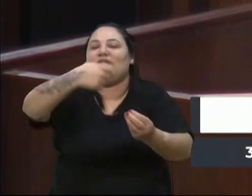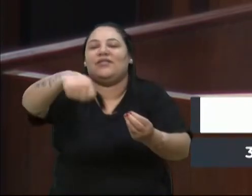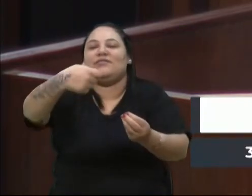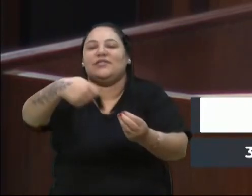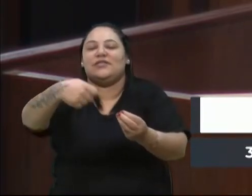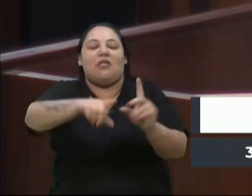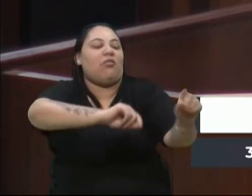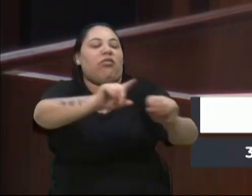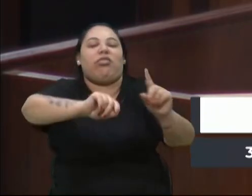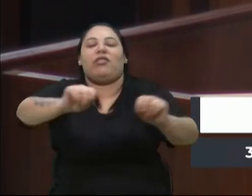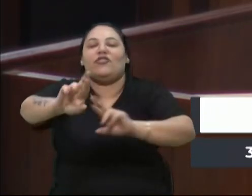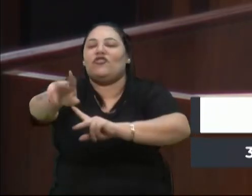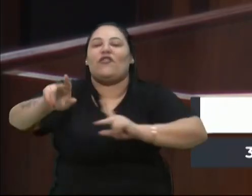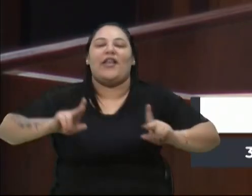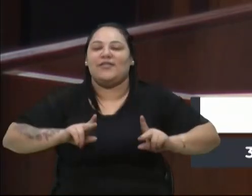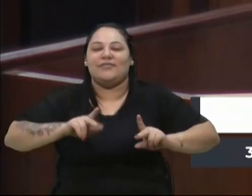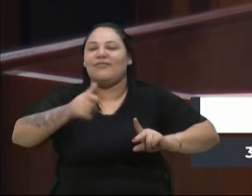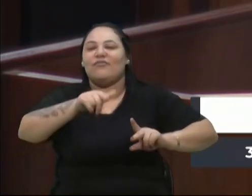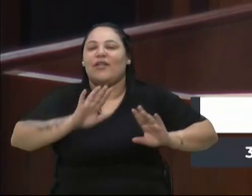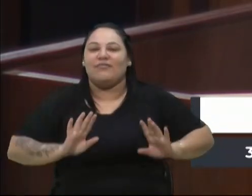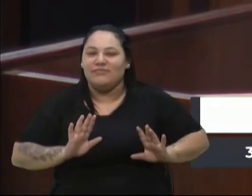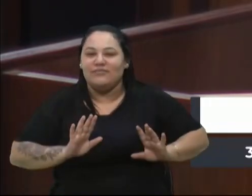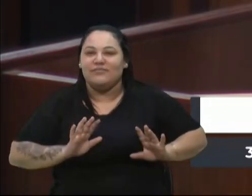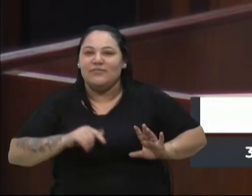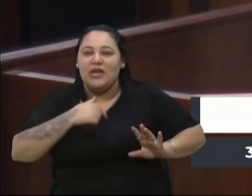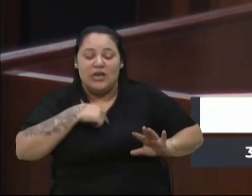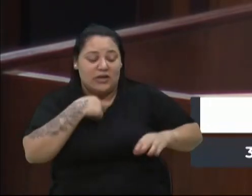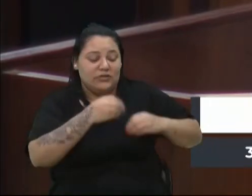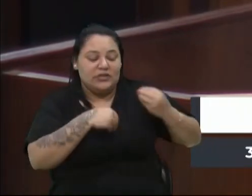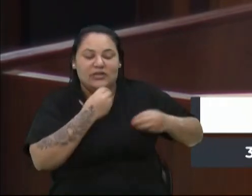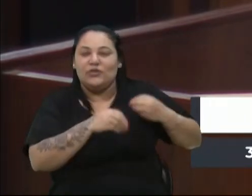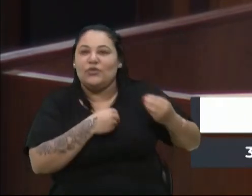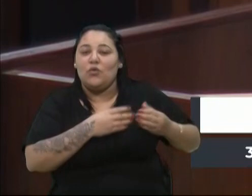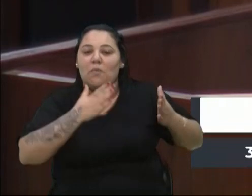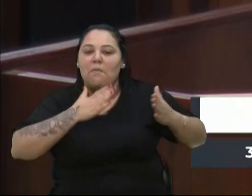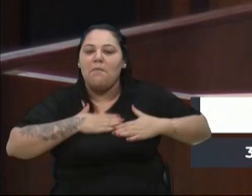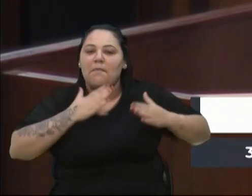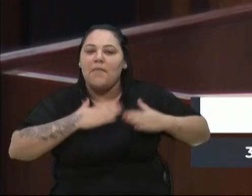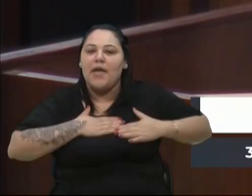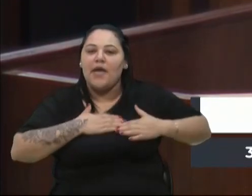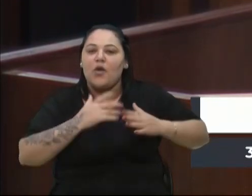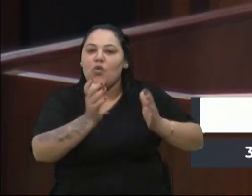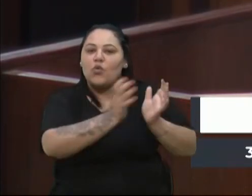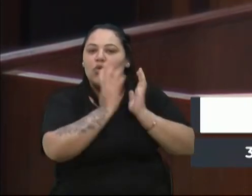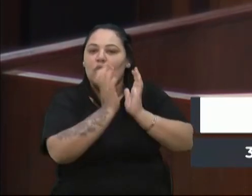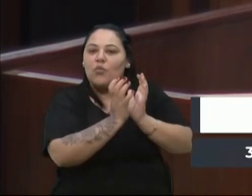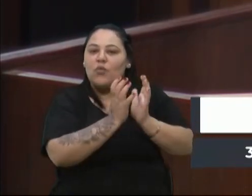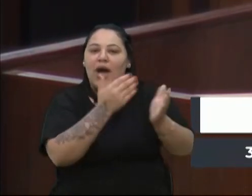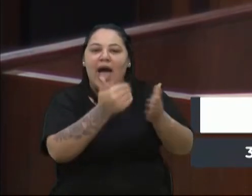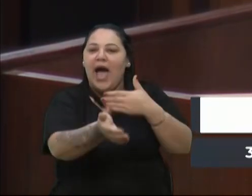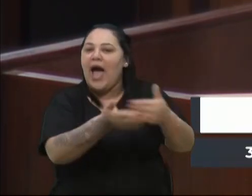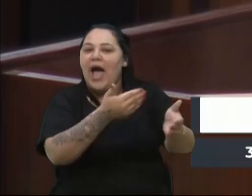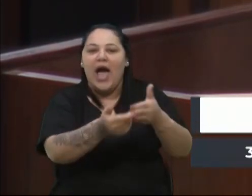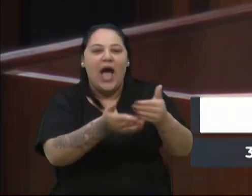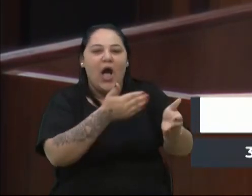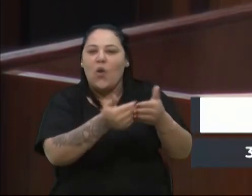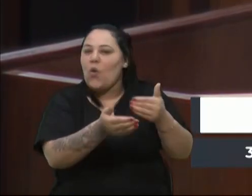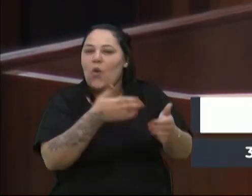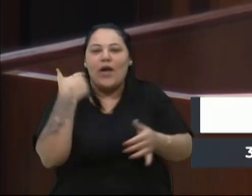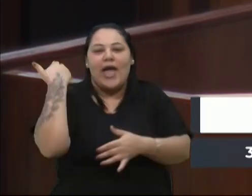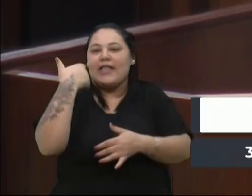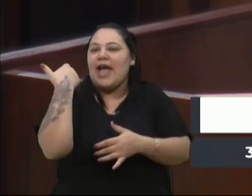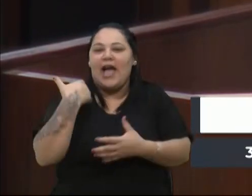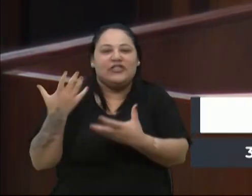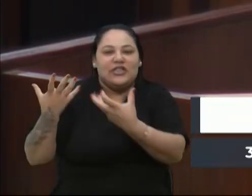seccionar. Eu sinto que o Coro do Moinho permite a adesão de pessoas de quaisquer idades, é quase uma tribo